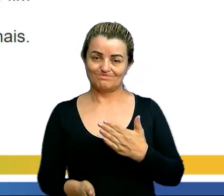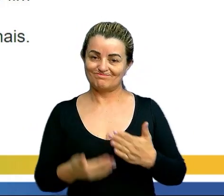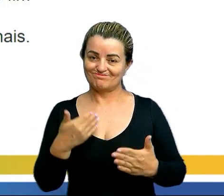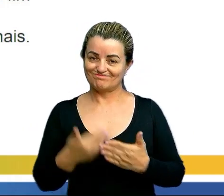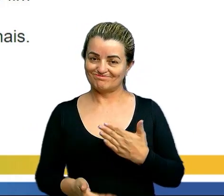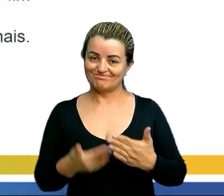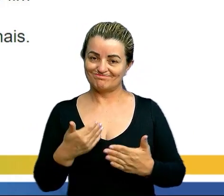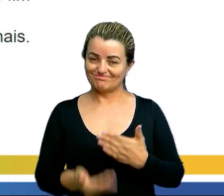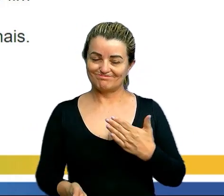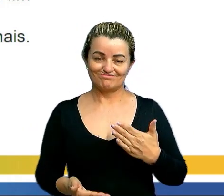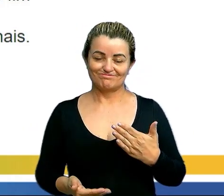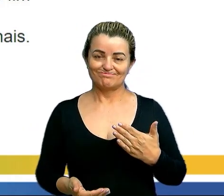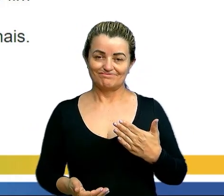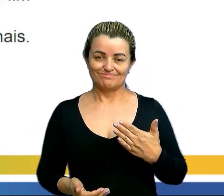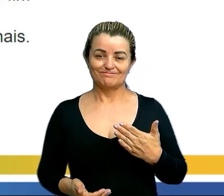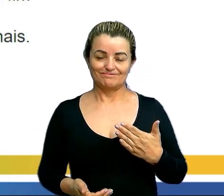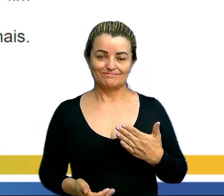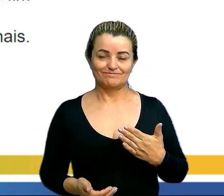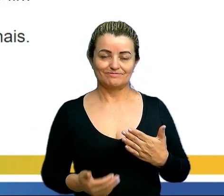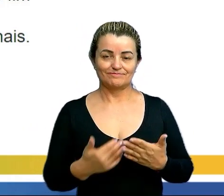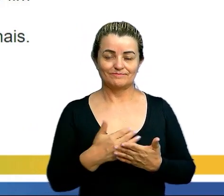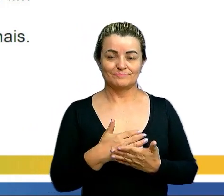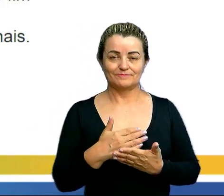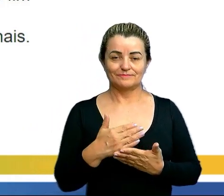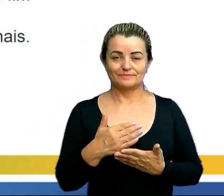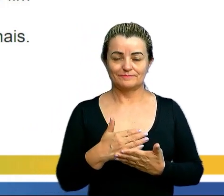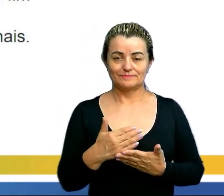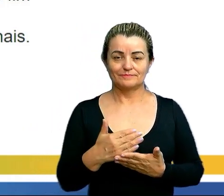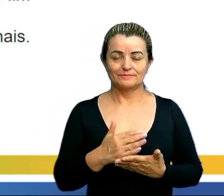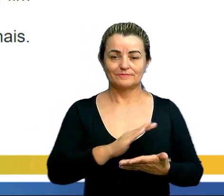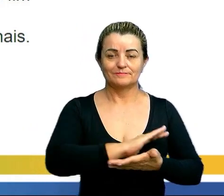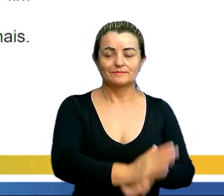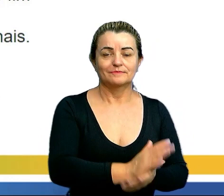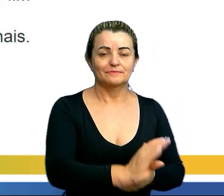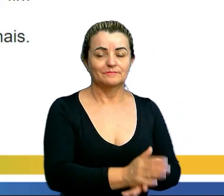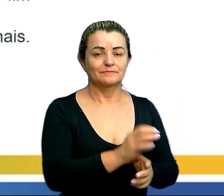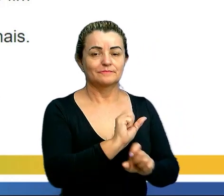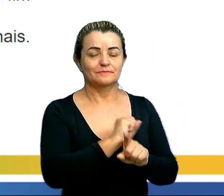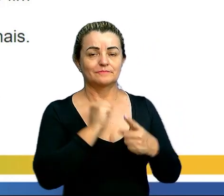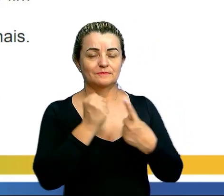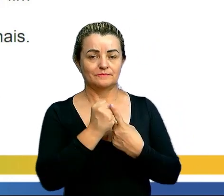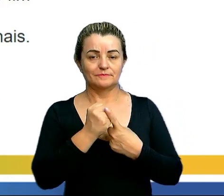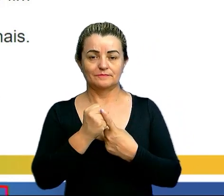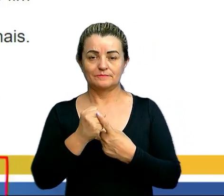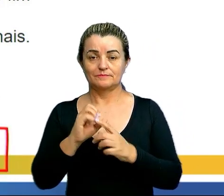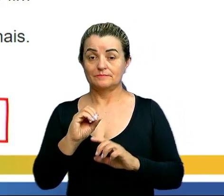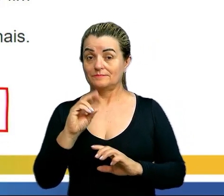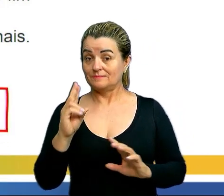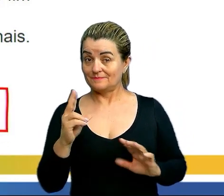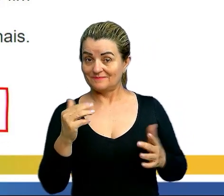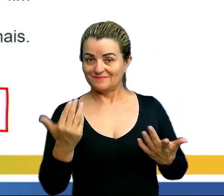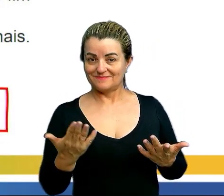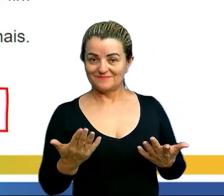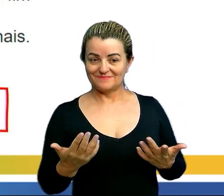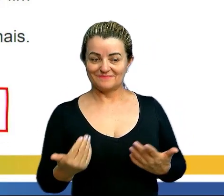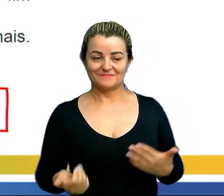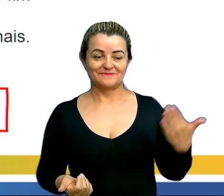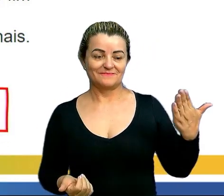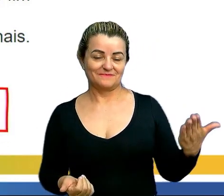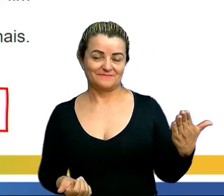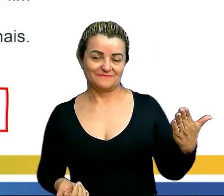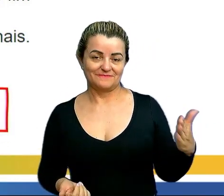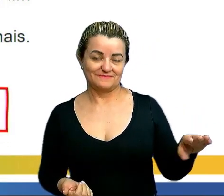seus alvos e funções iniciais com a derrocada do Bloco Socialista. Ou seja, é a letra